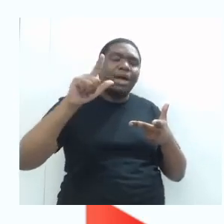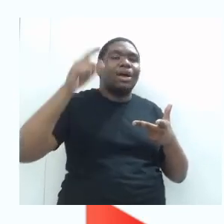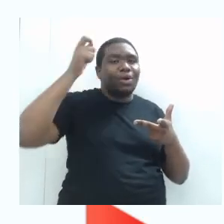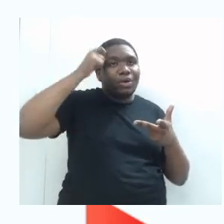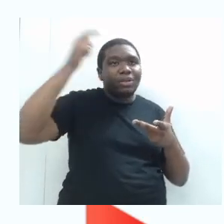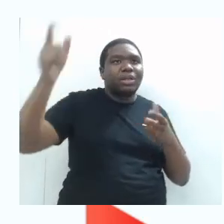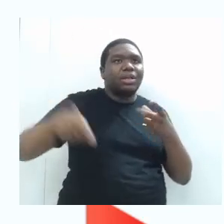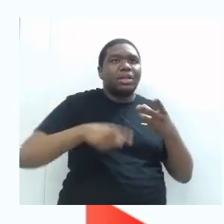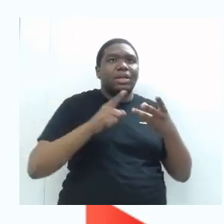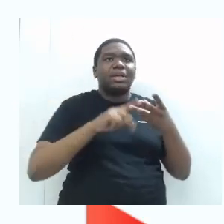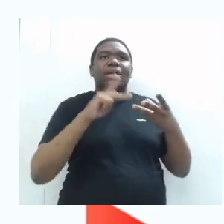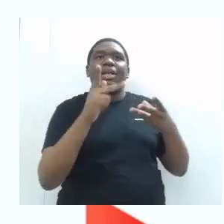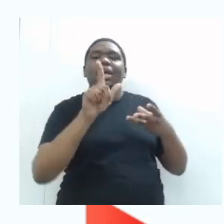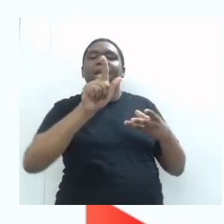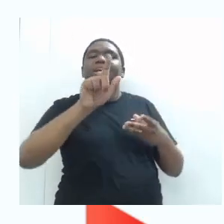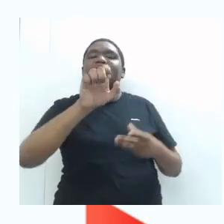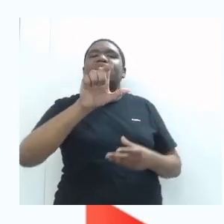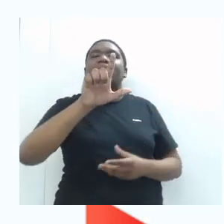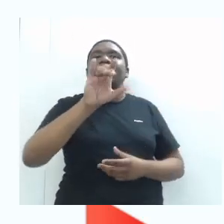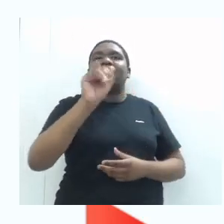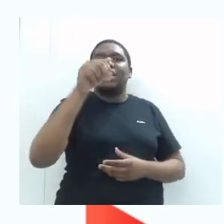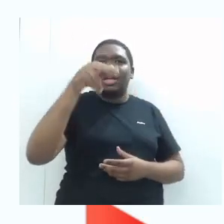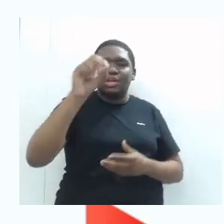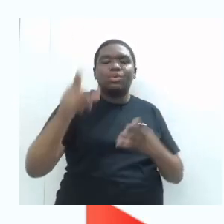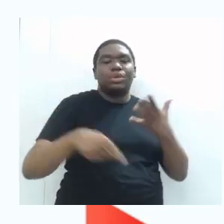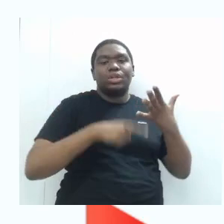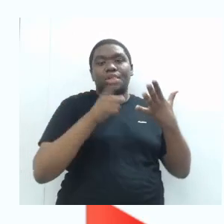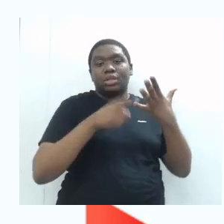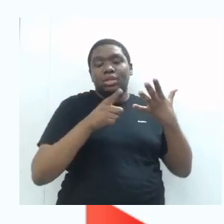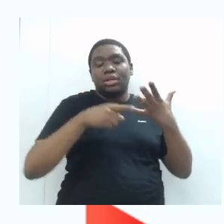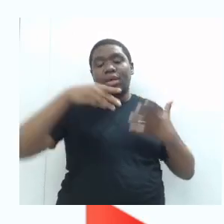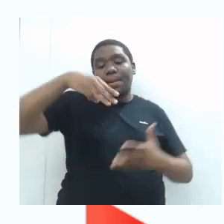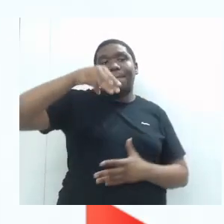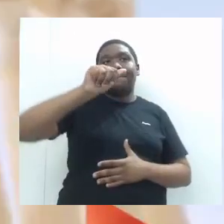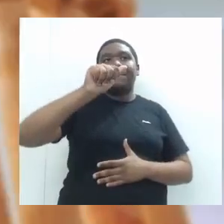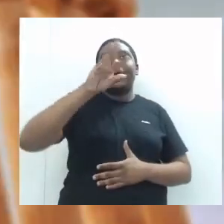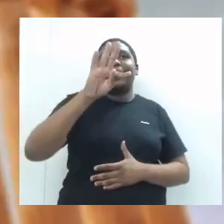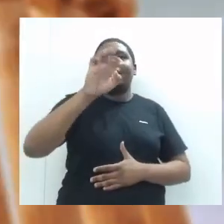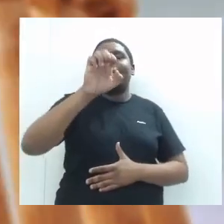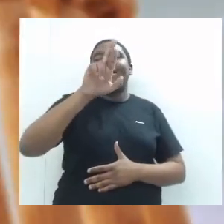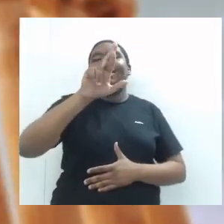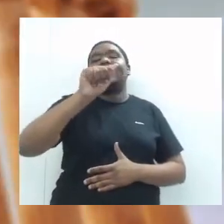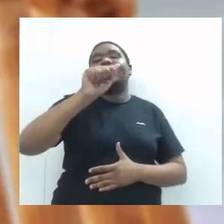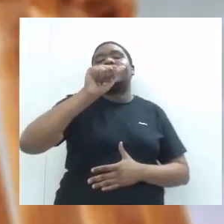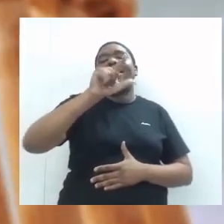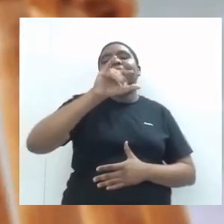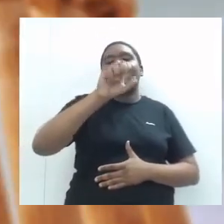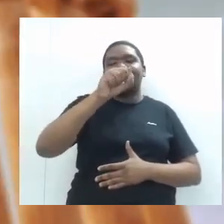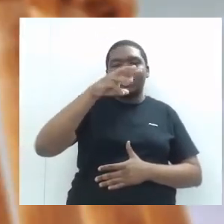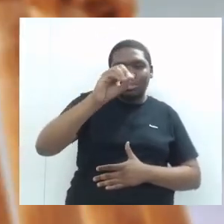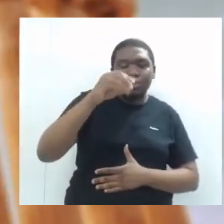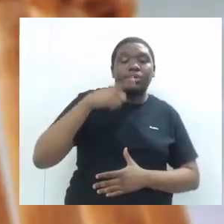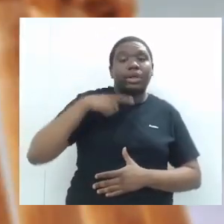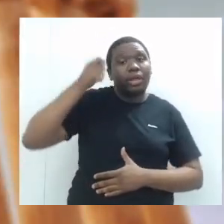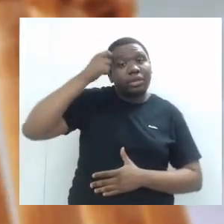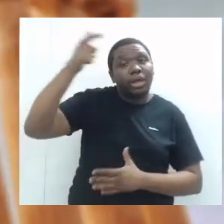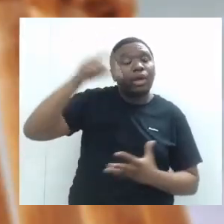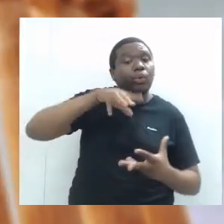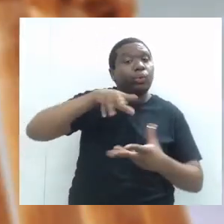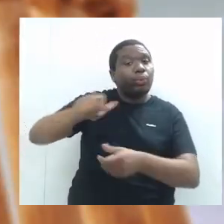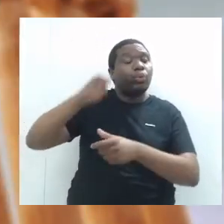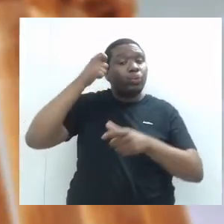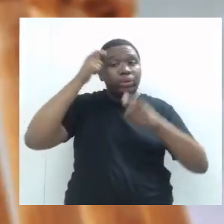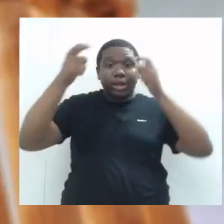hegeliano e o materialismo. Então é a questão do idealismo, a ideia, o mundo das ideias,